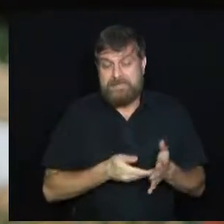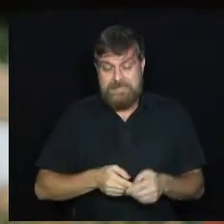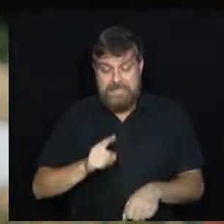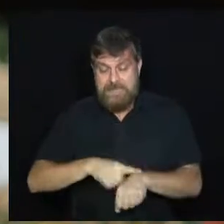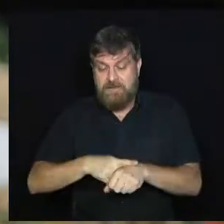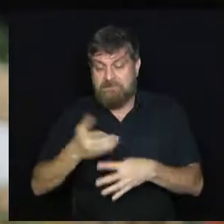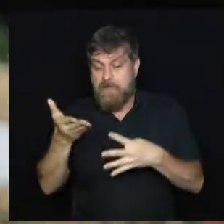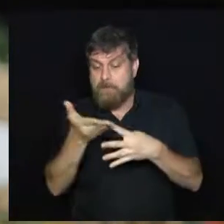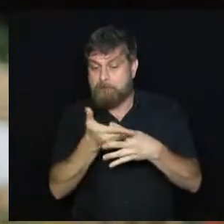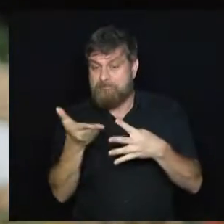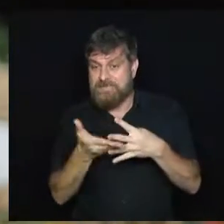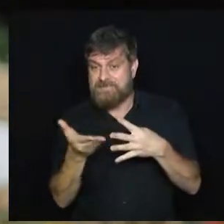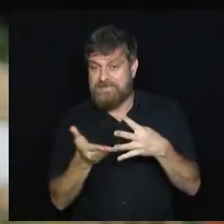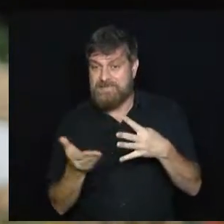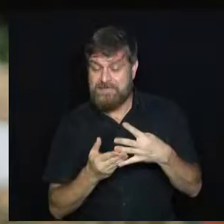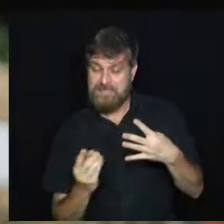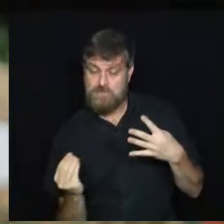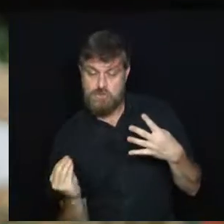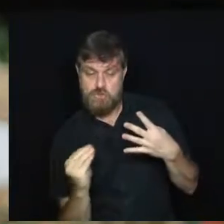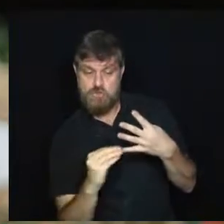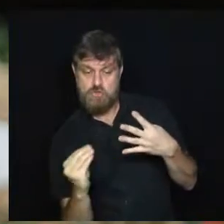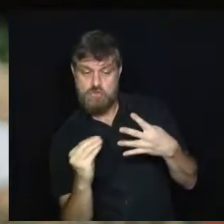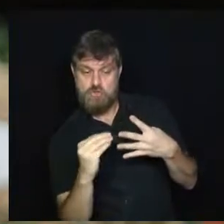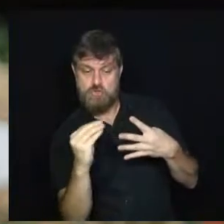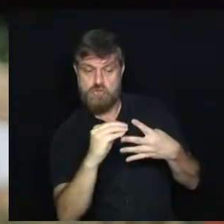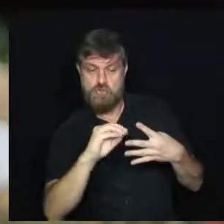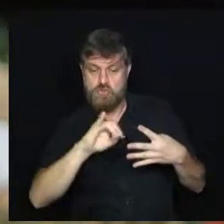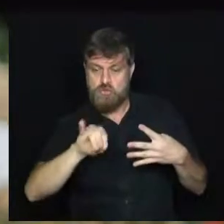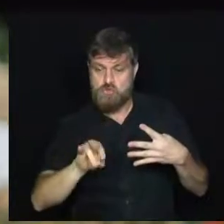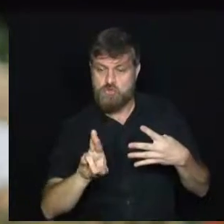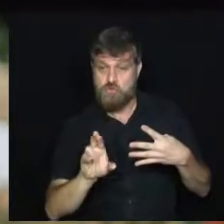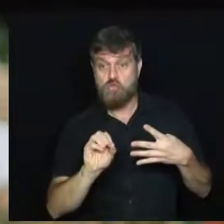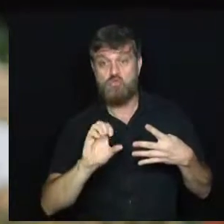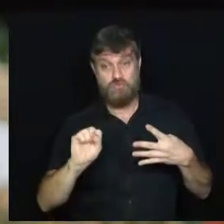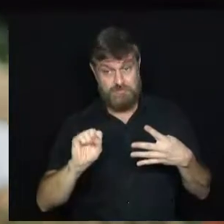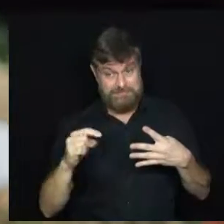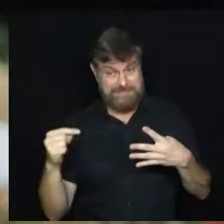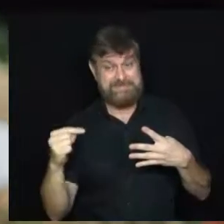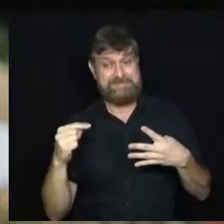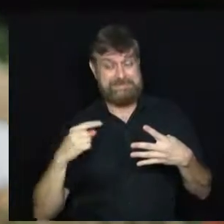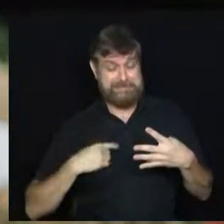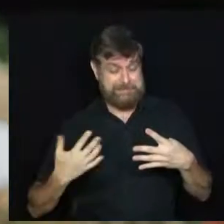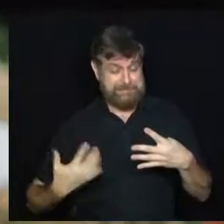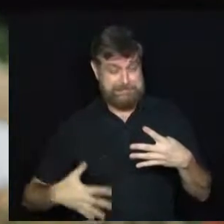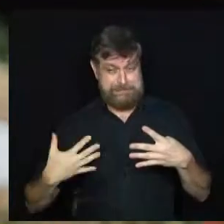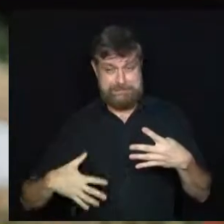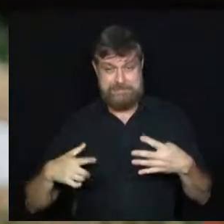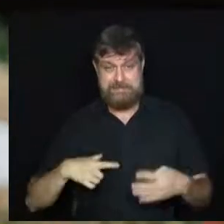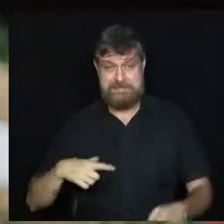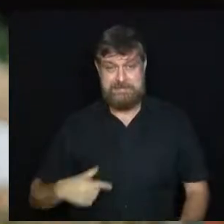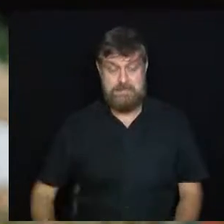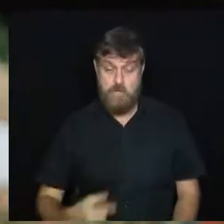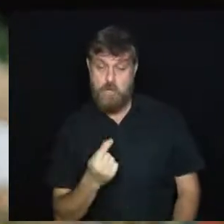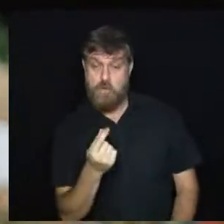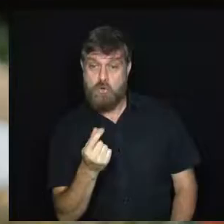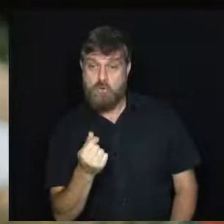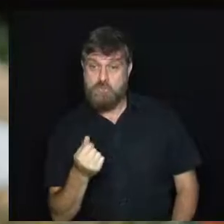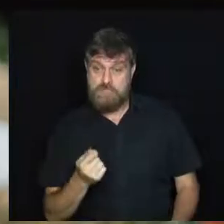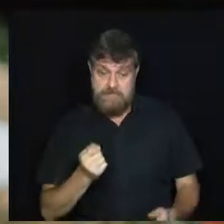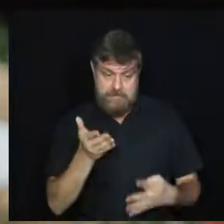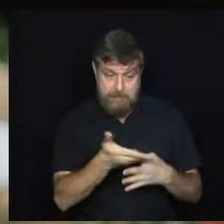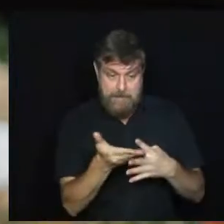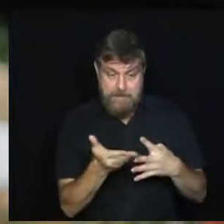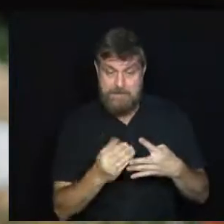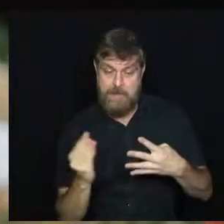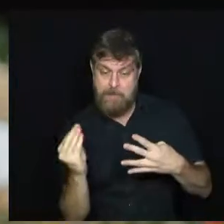parcelar, ela precisa cobrar juro. E esse juro, ele sempre incide sobre o capital e não sobre o capital inicial, daí o